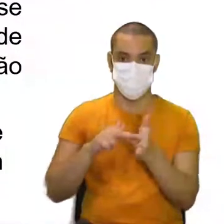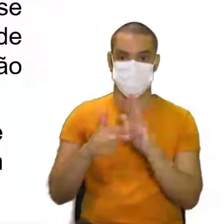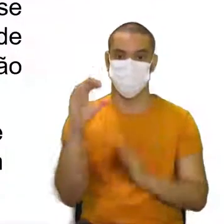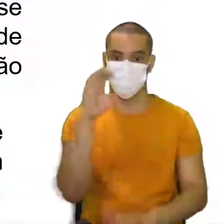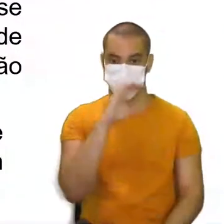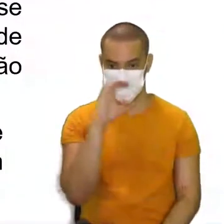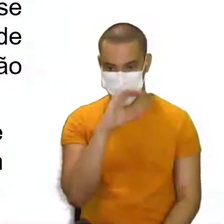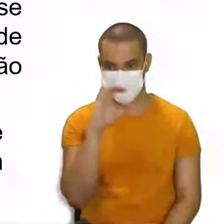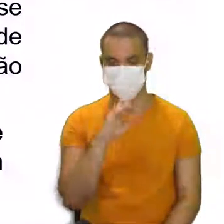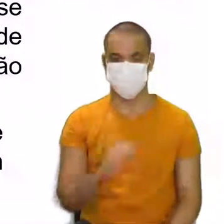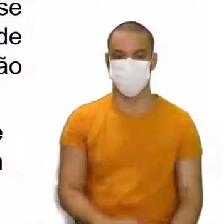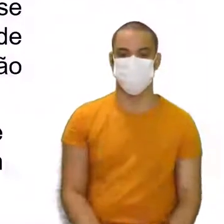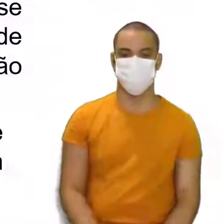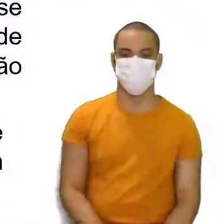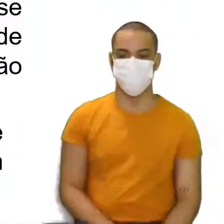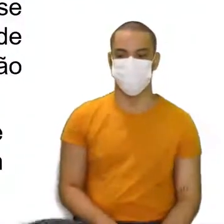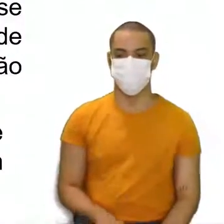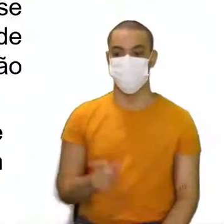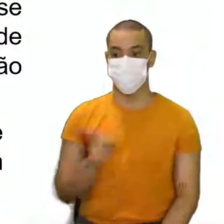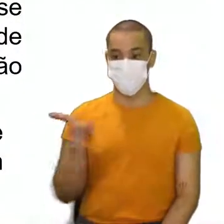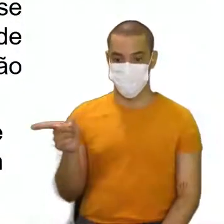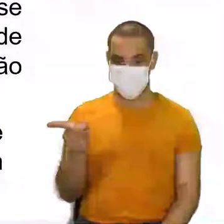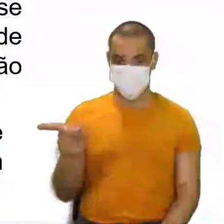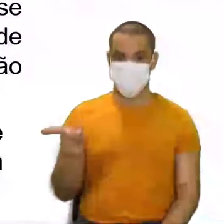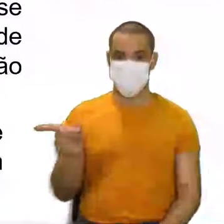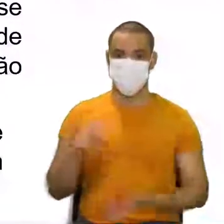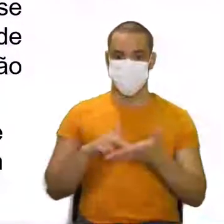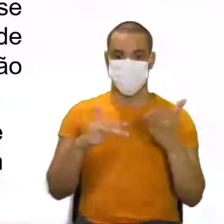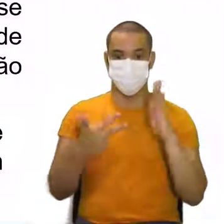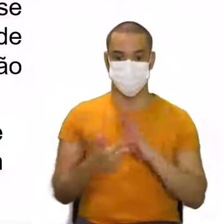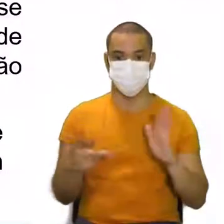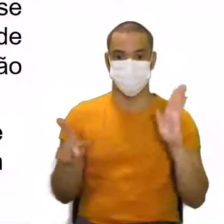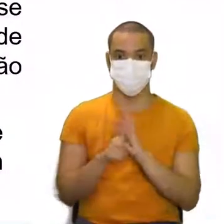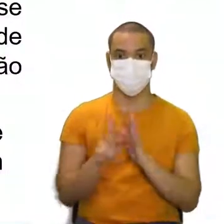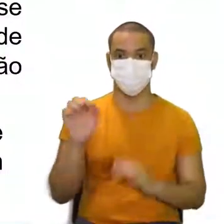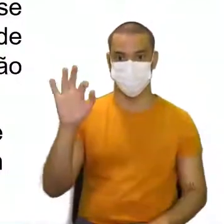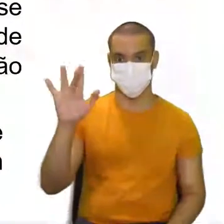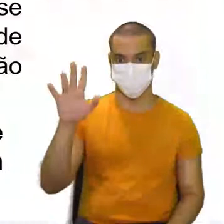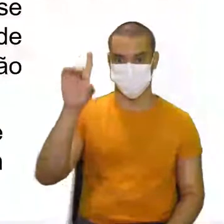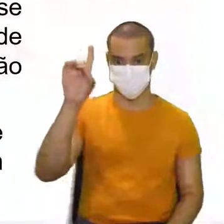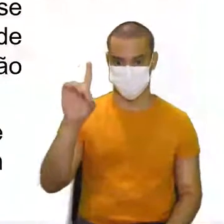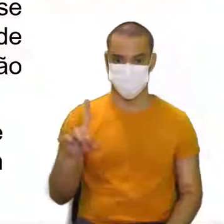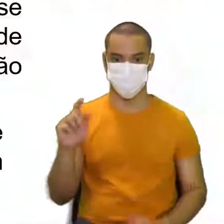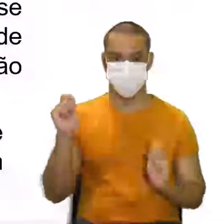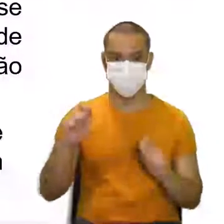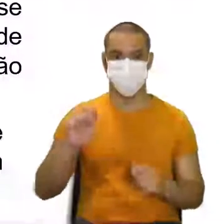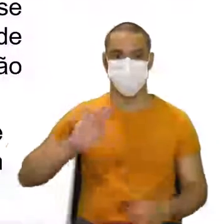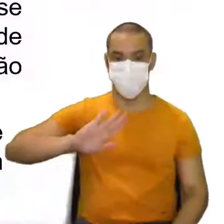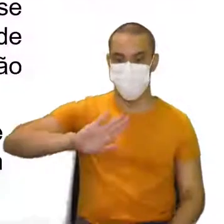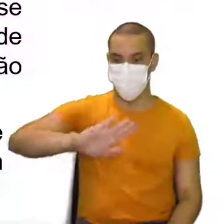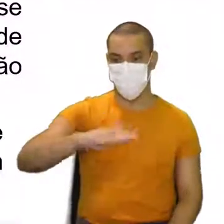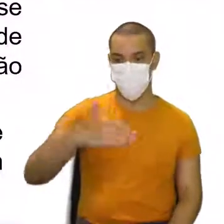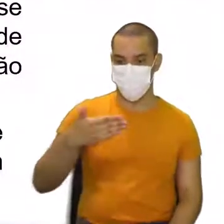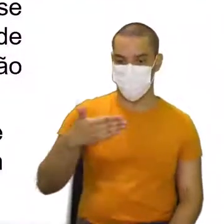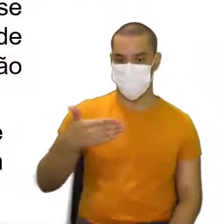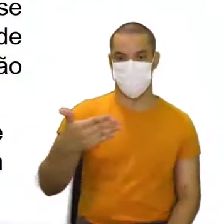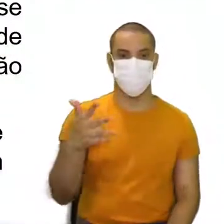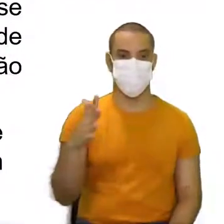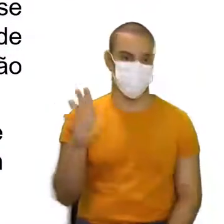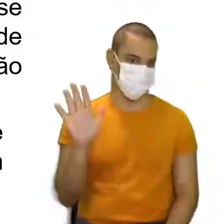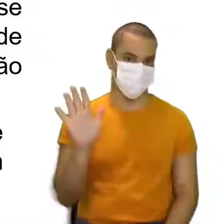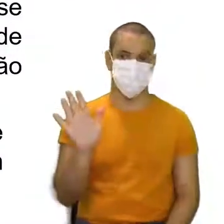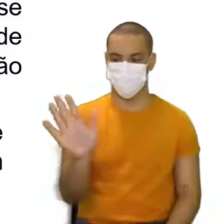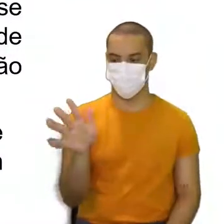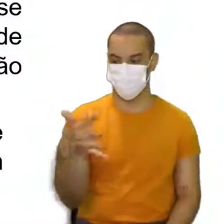o sentido DF é aquele na qual a mão direita é dariam empurram né ou a mão usada que